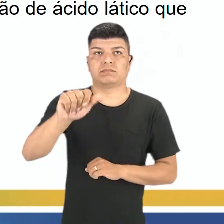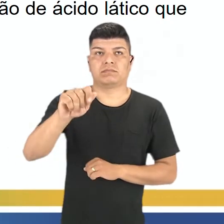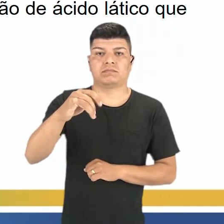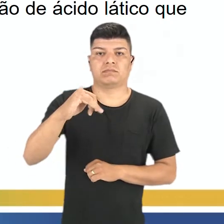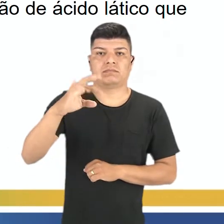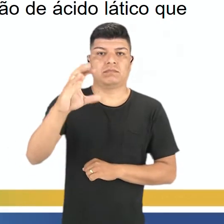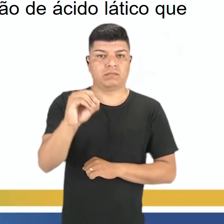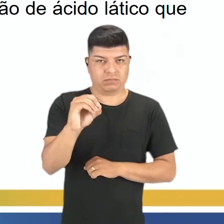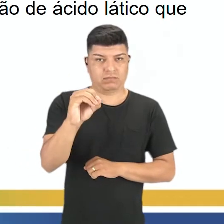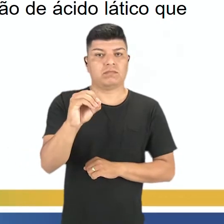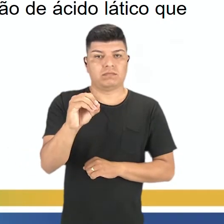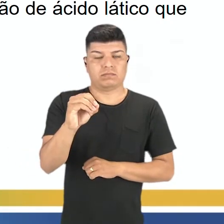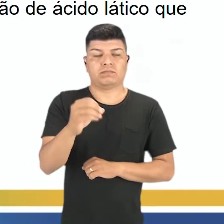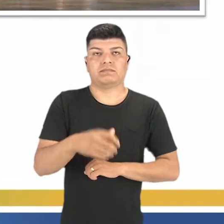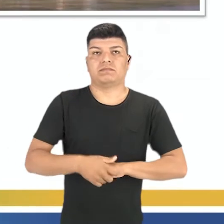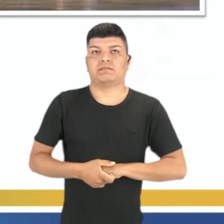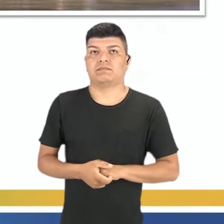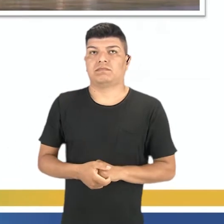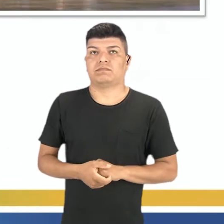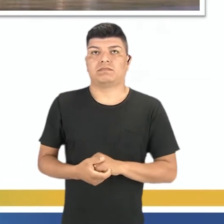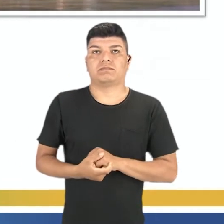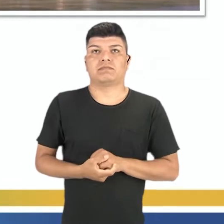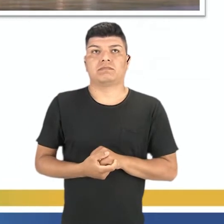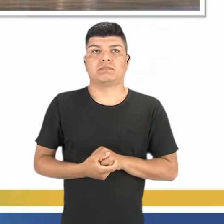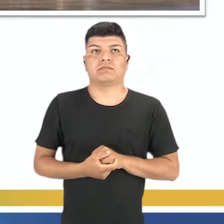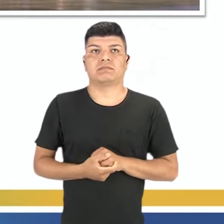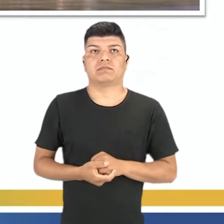nas aulas de bioenergética.